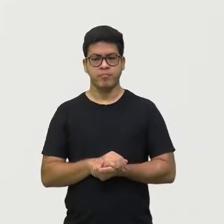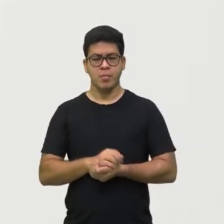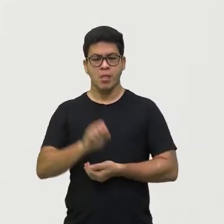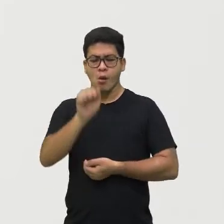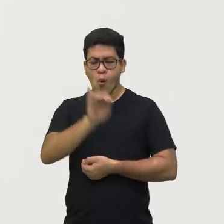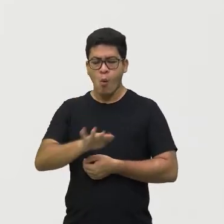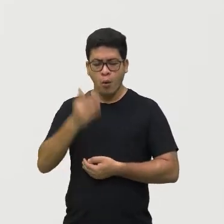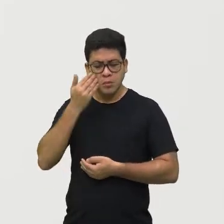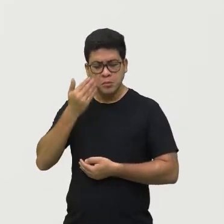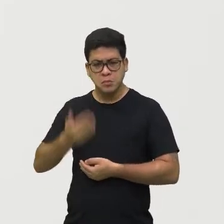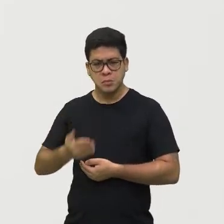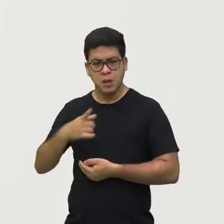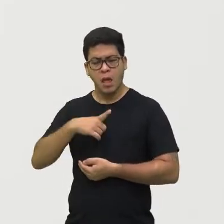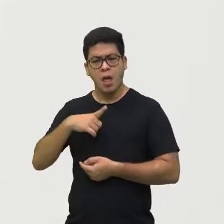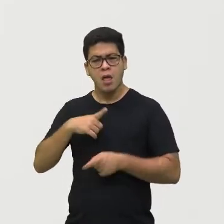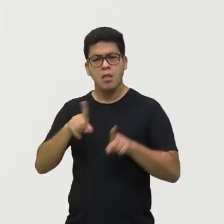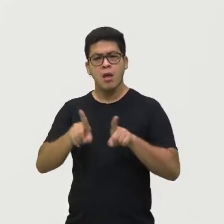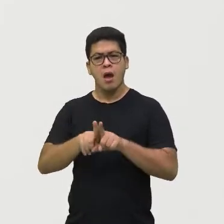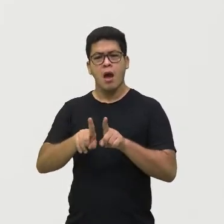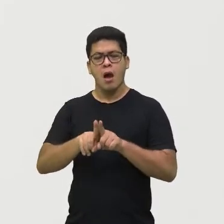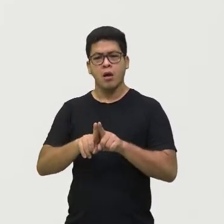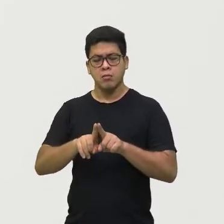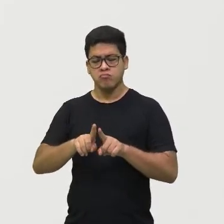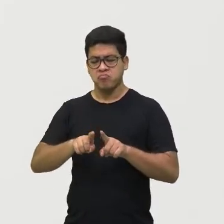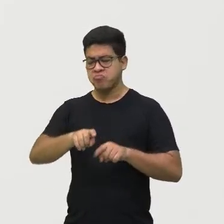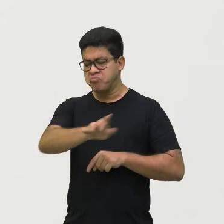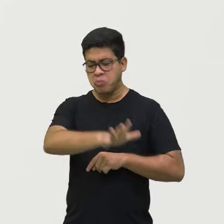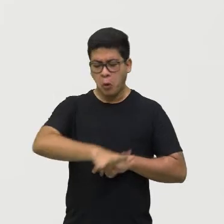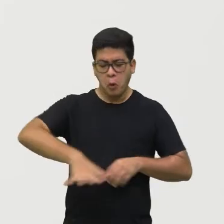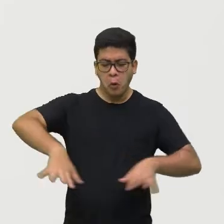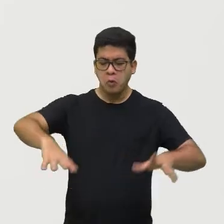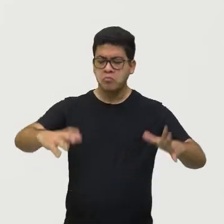abaixo apresenta cargas elétricas posicionadas no vácuo.